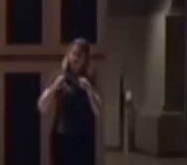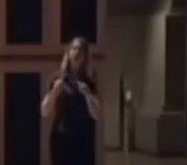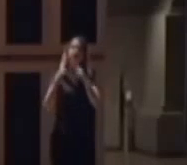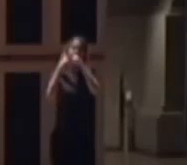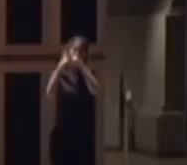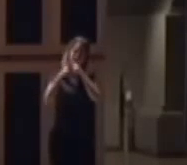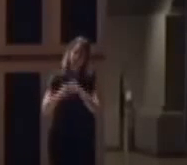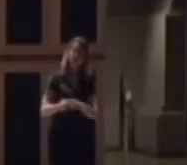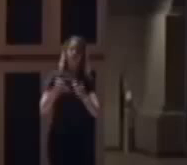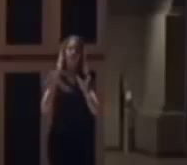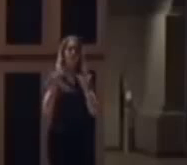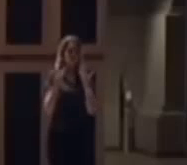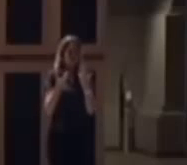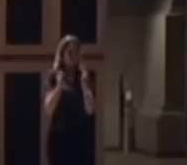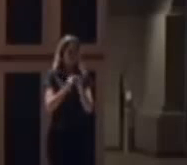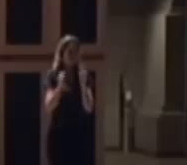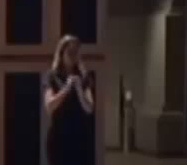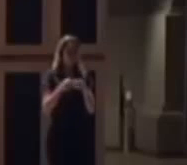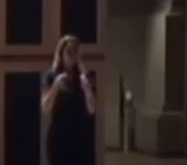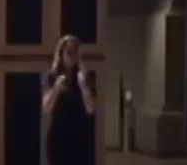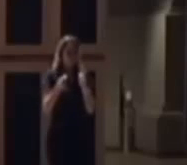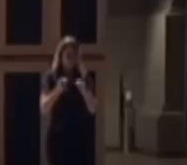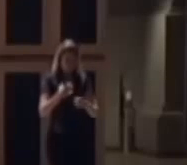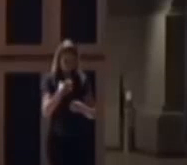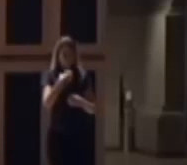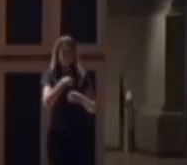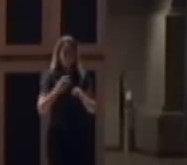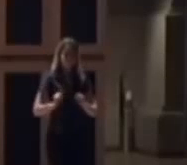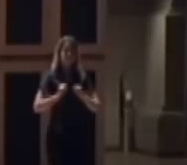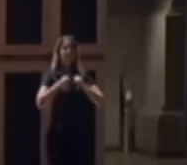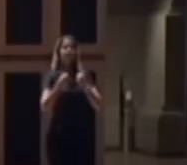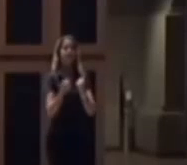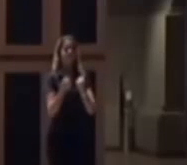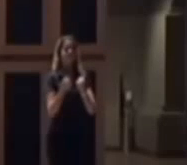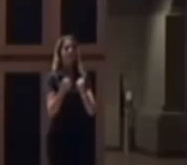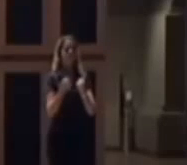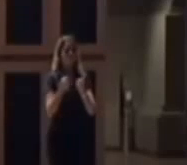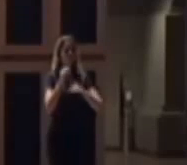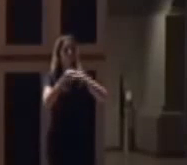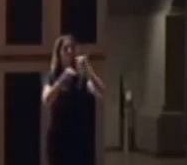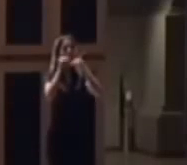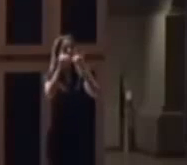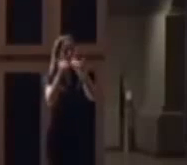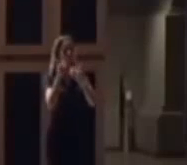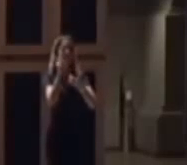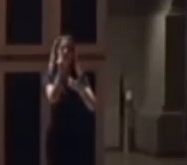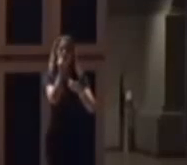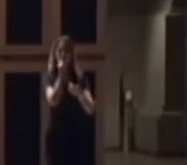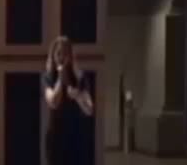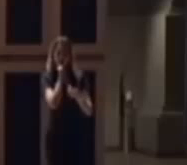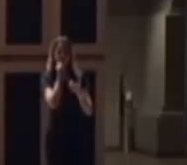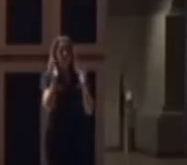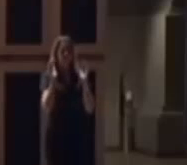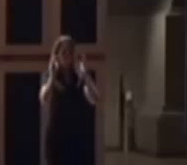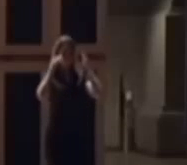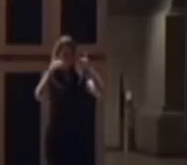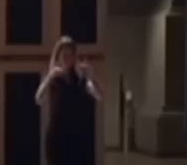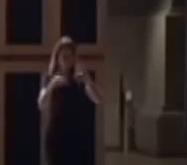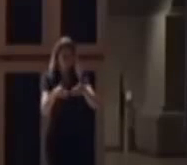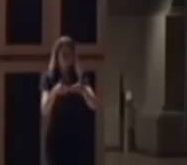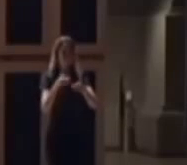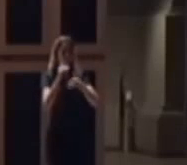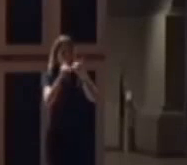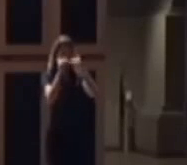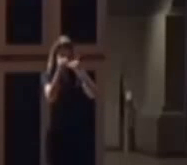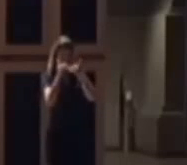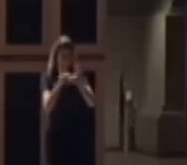criação dos indicadores, como é que a gente realmente supera esse processo, que ainda hoje se concentra muito na avaliação de